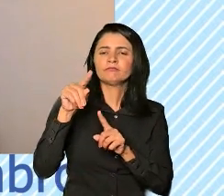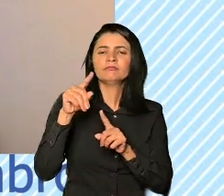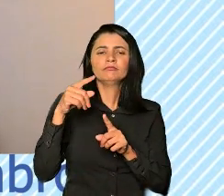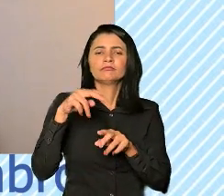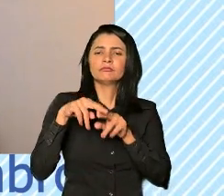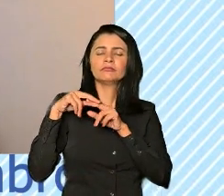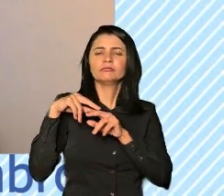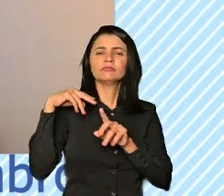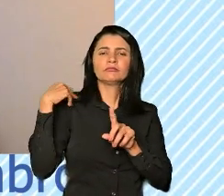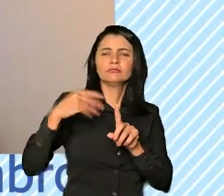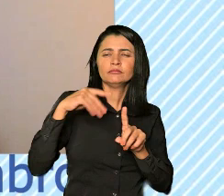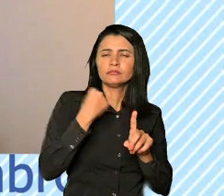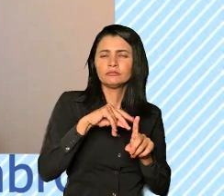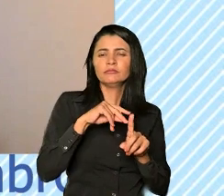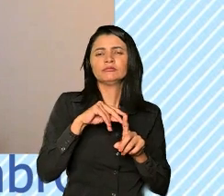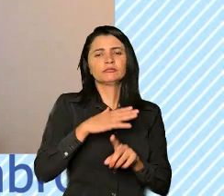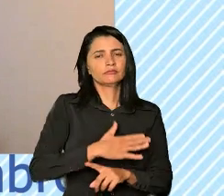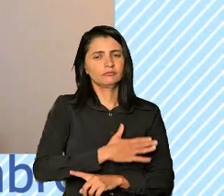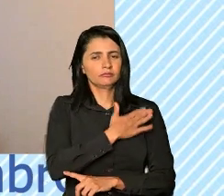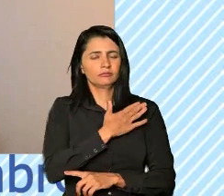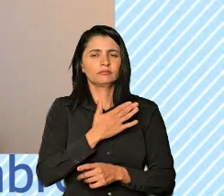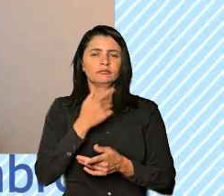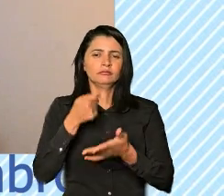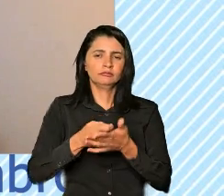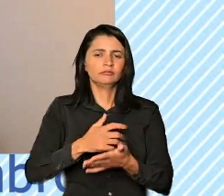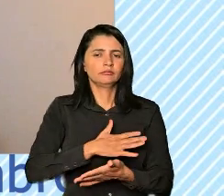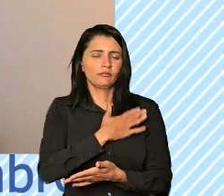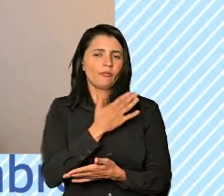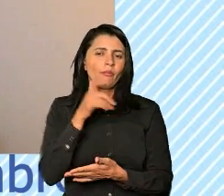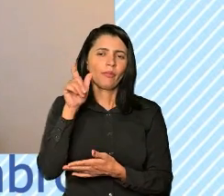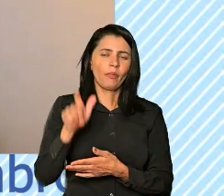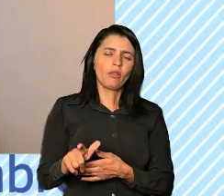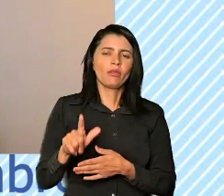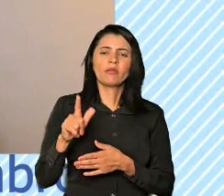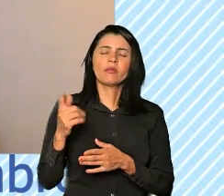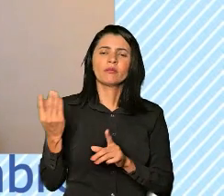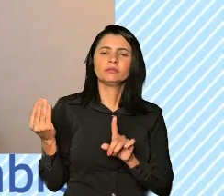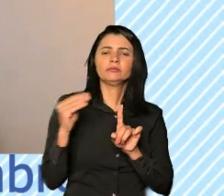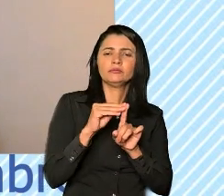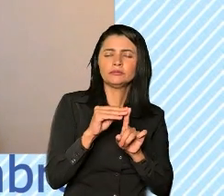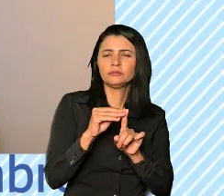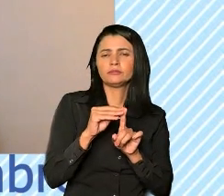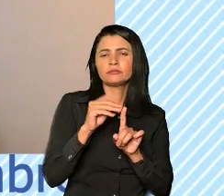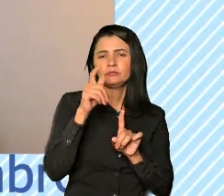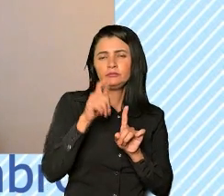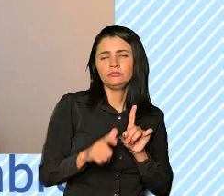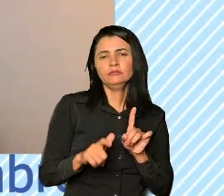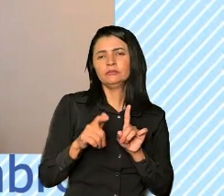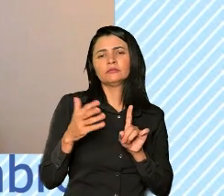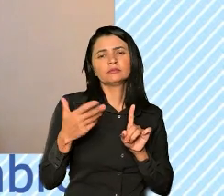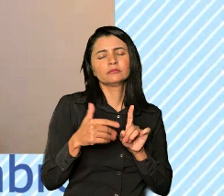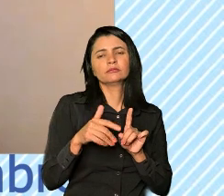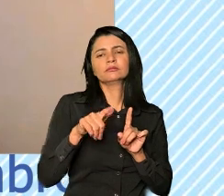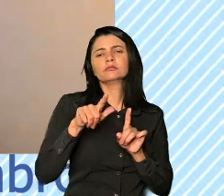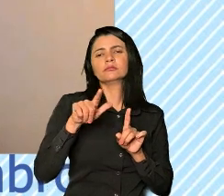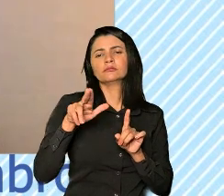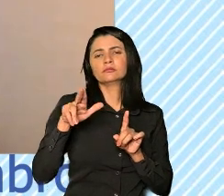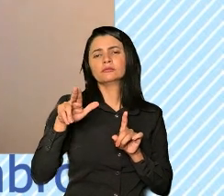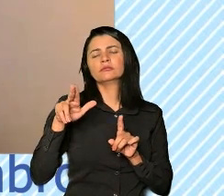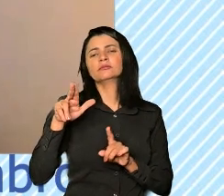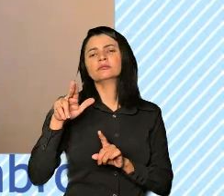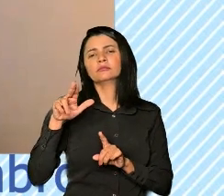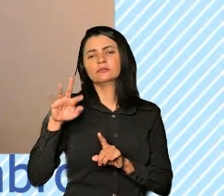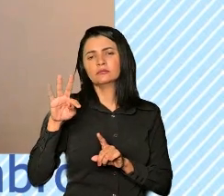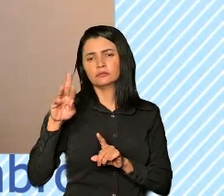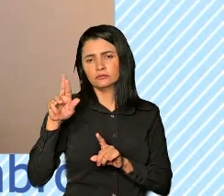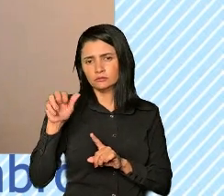tortura na ditadura, no caso da condenação do Brilhante Ustra, ele é condenado,